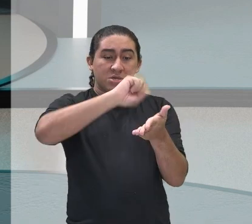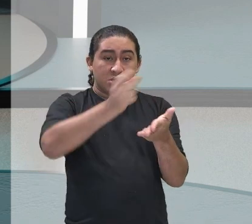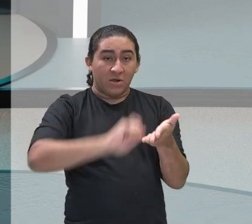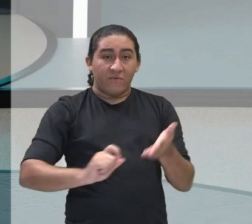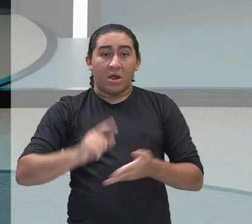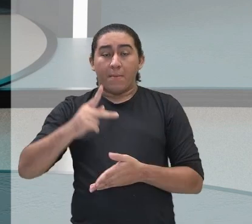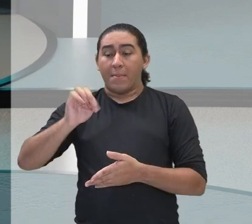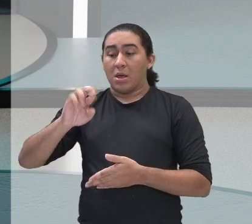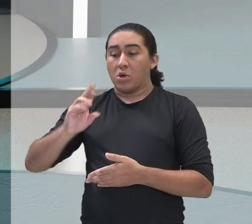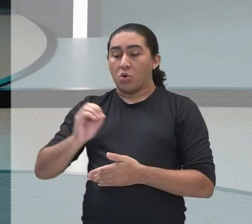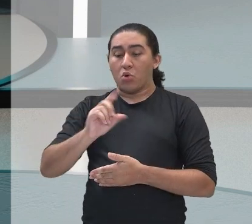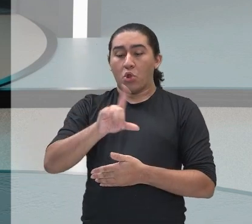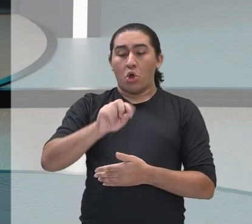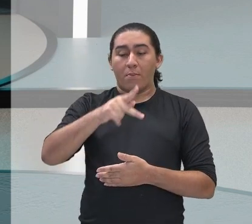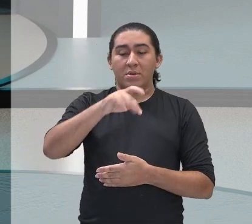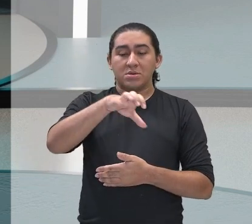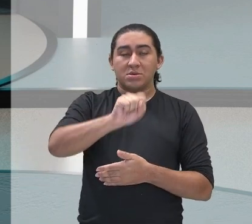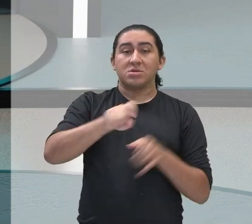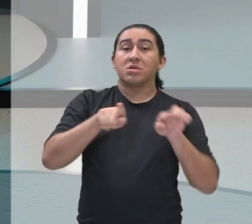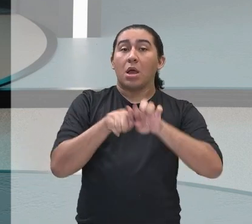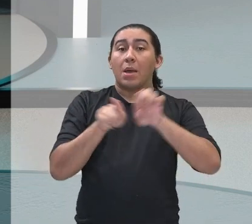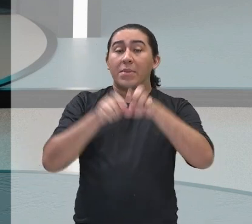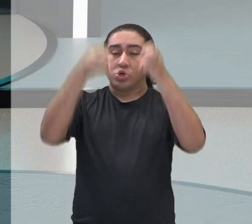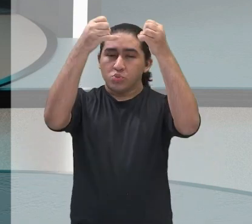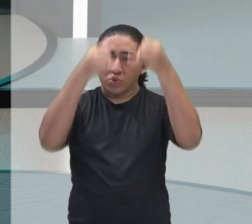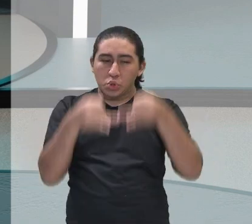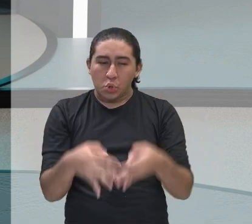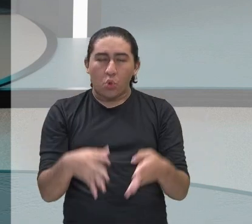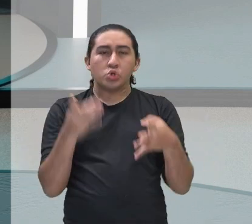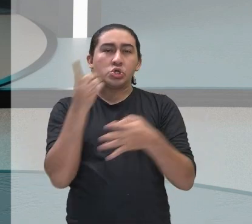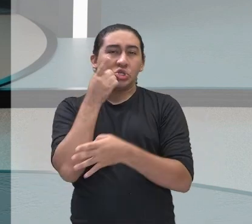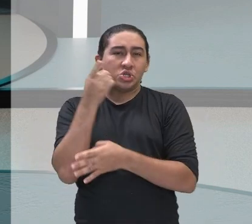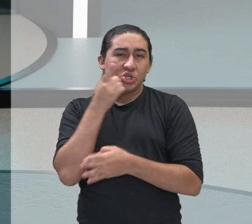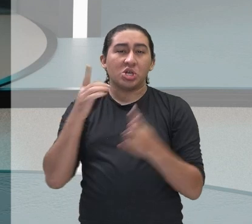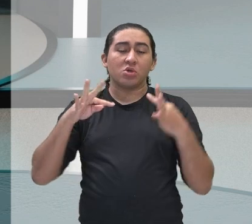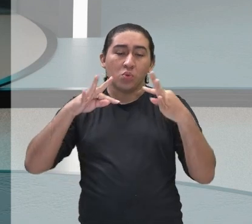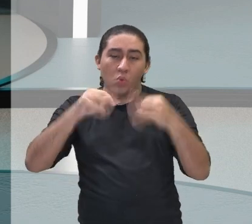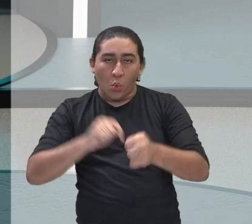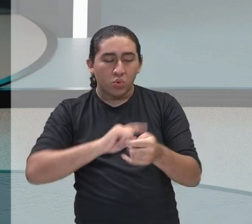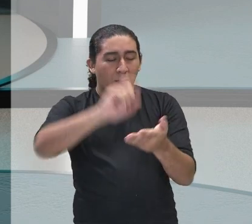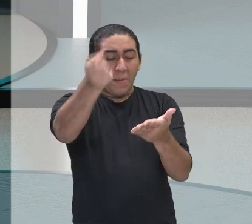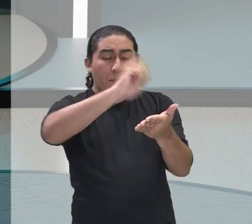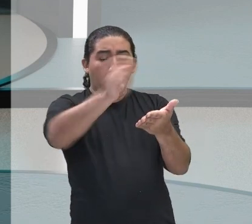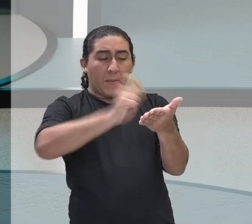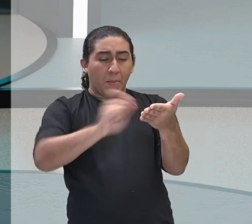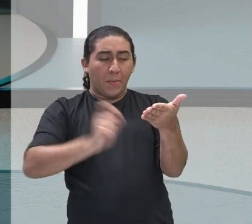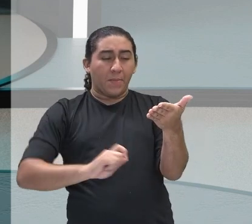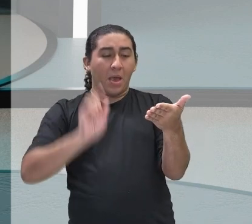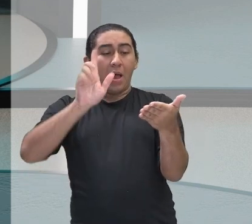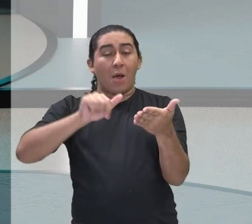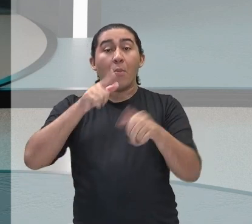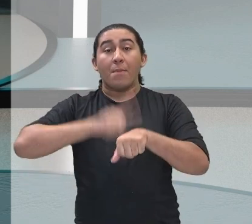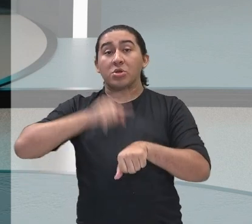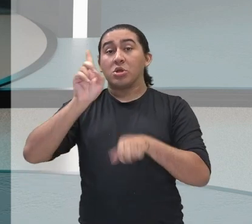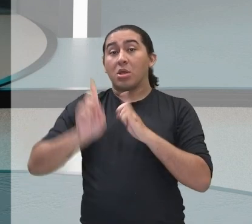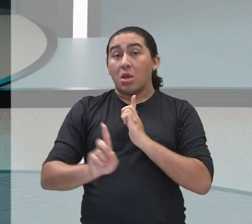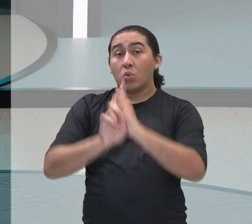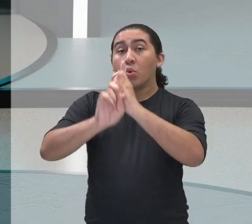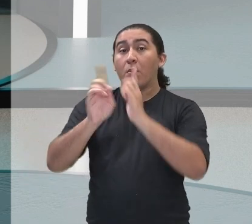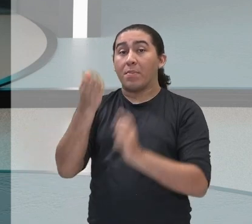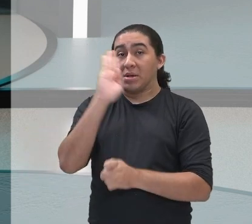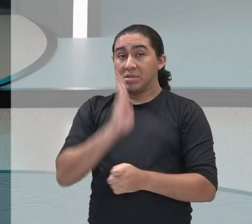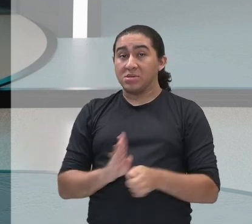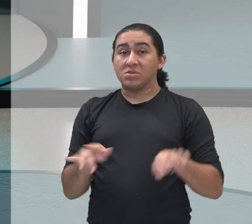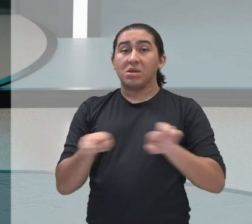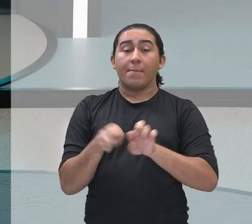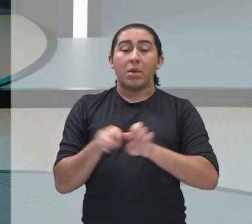de Souza, ele também registrou o Diário de Navegação. Ele registrou o momento da descoberta do Brasil